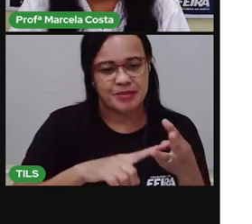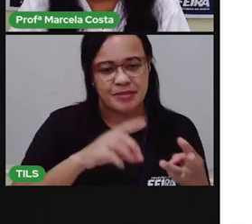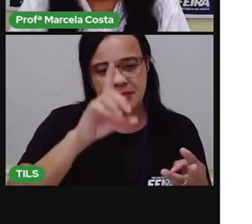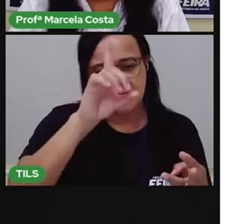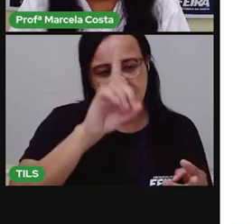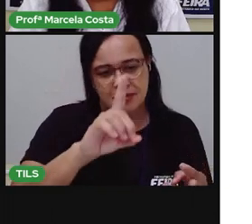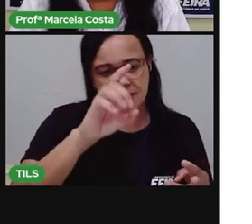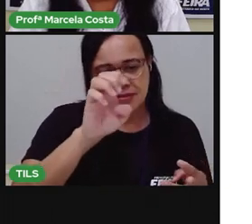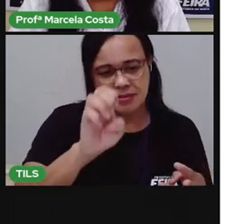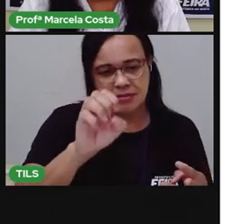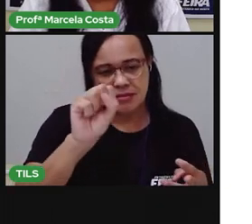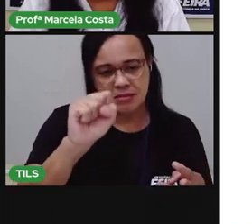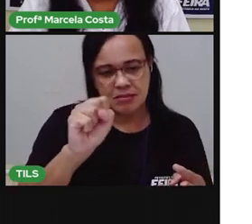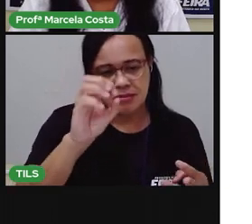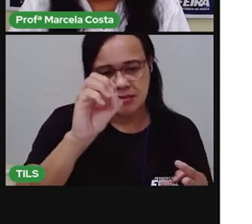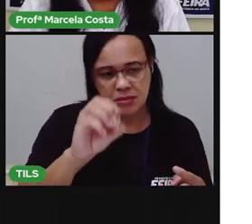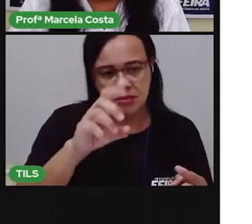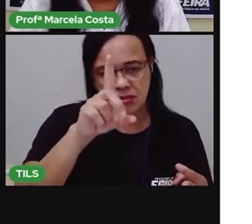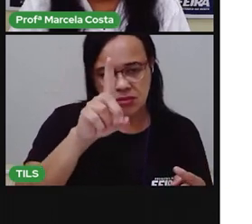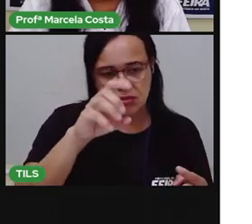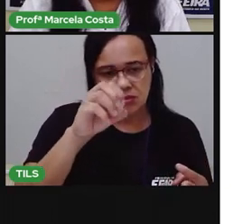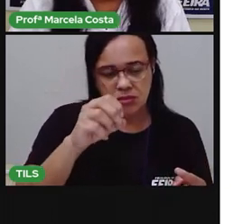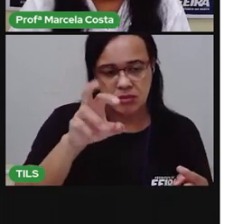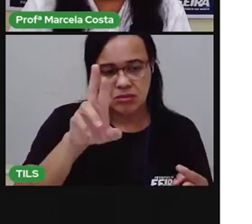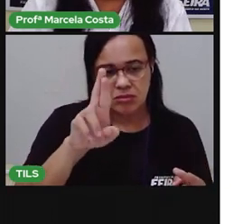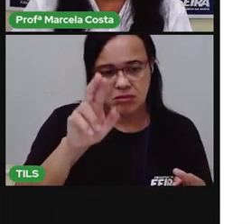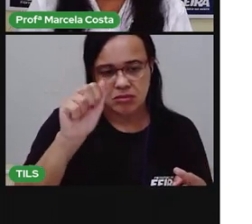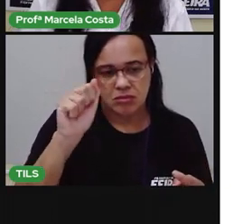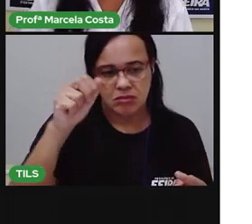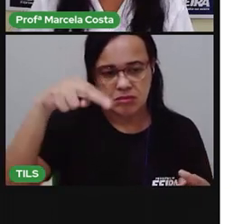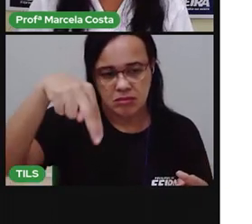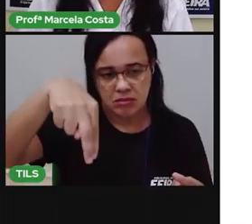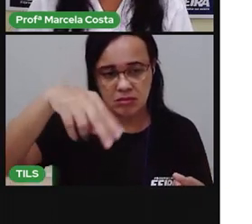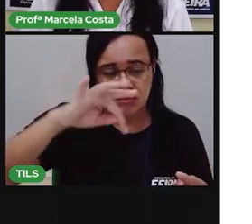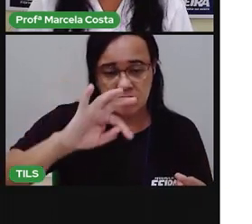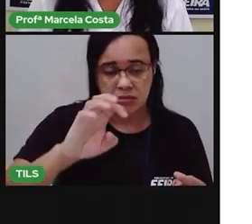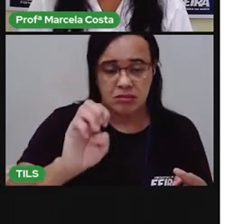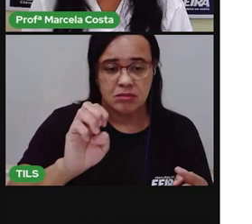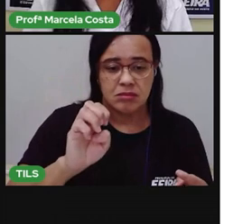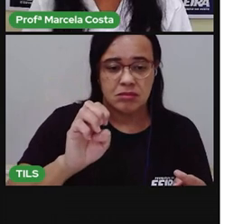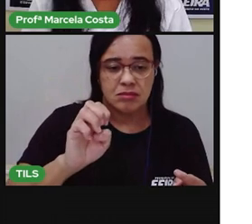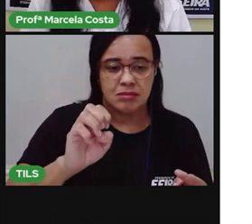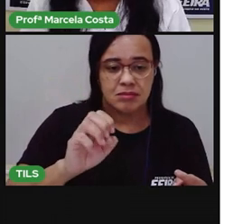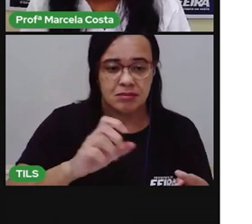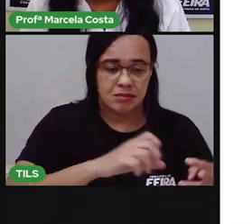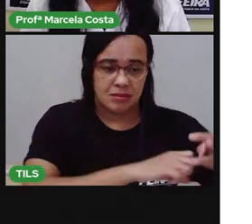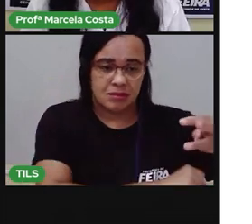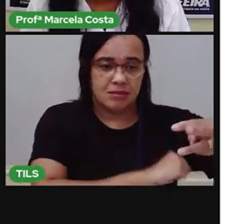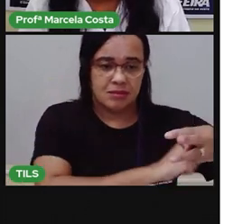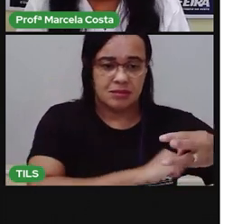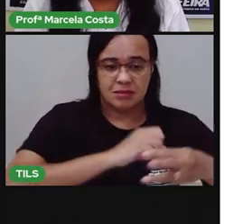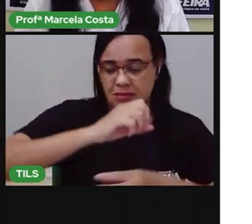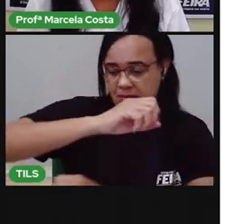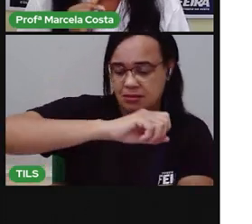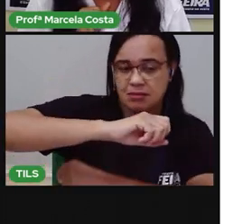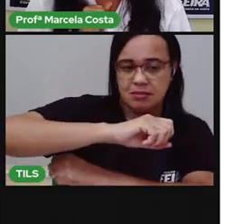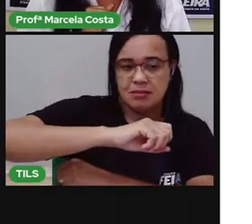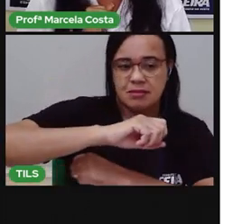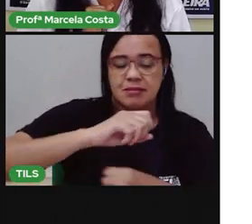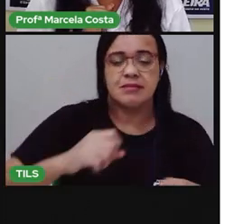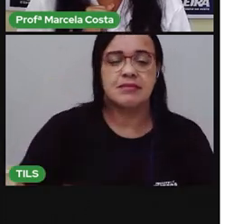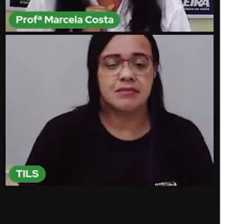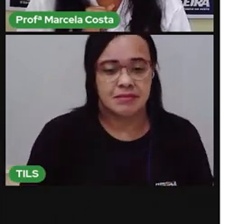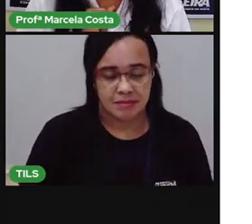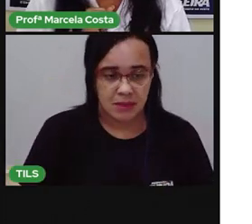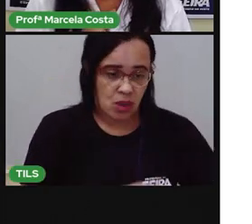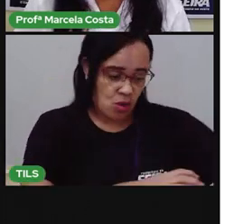desodorante. Desodorante. Palavra grande, né? Vamos ver quantas